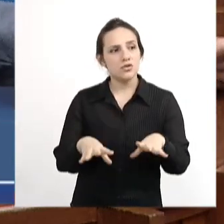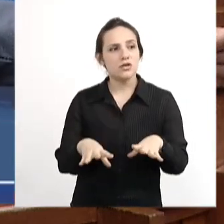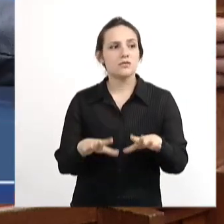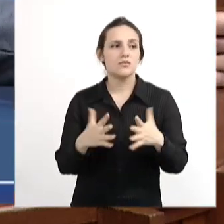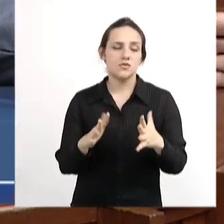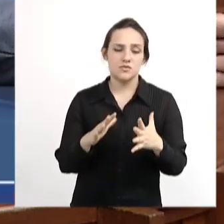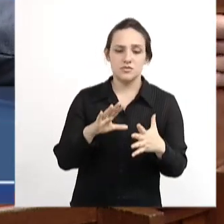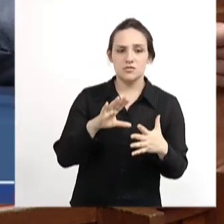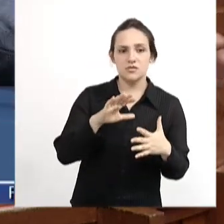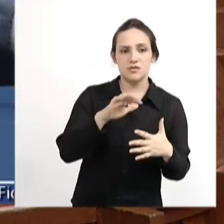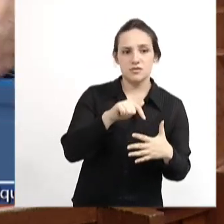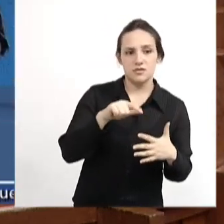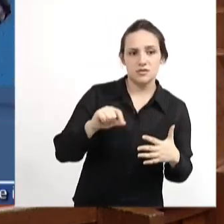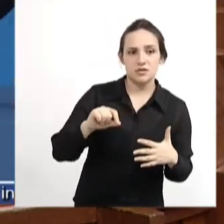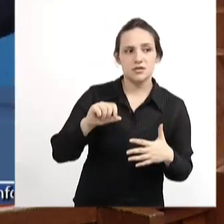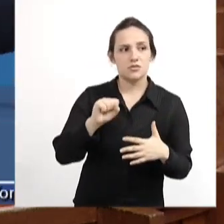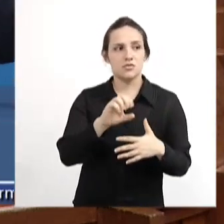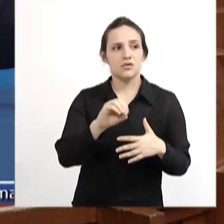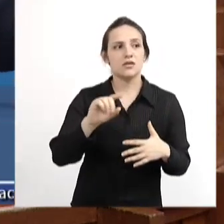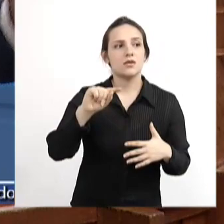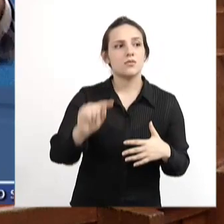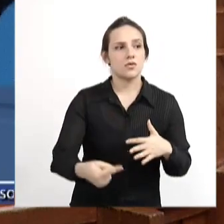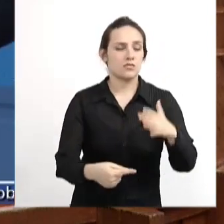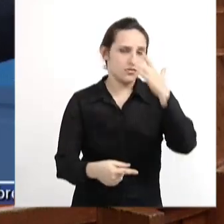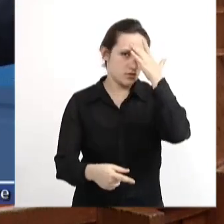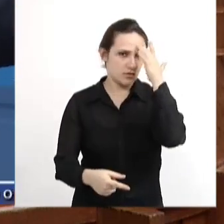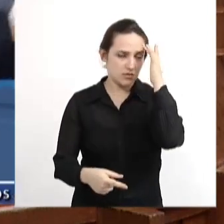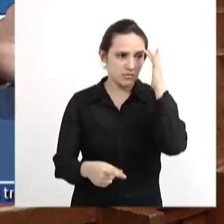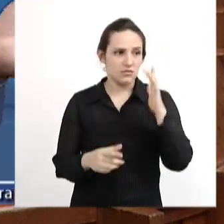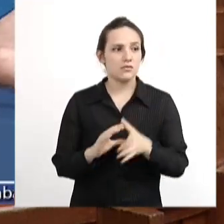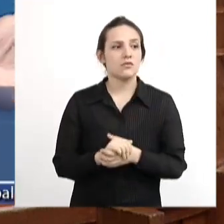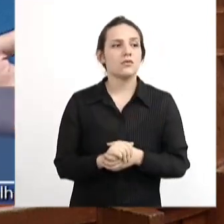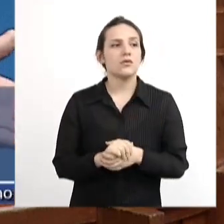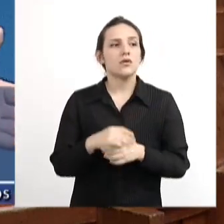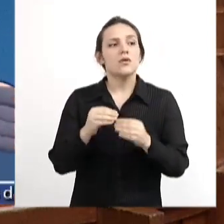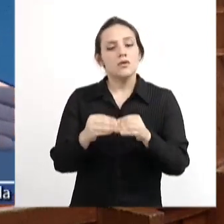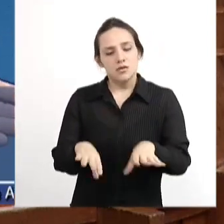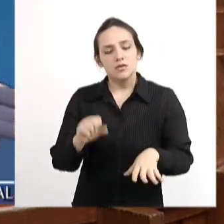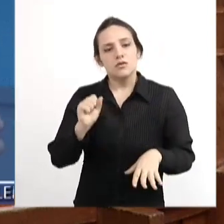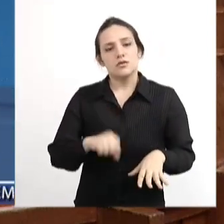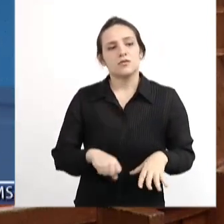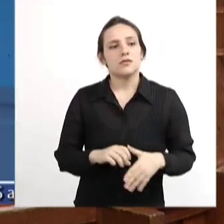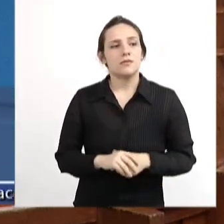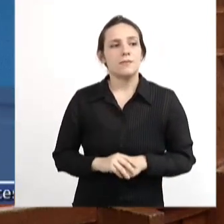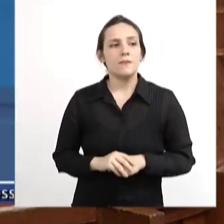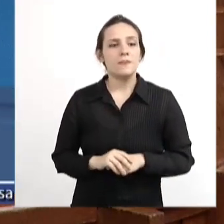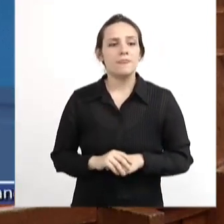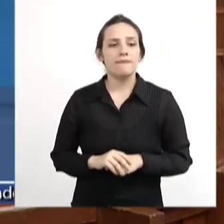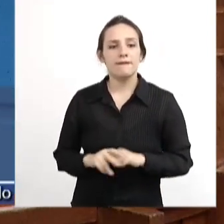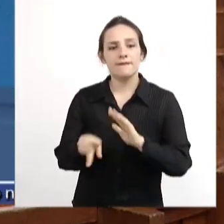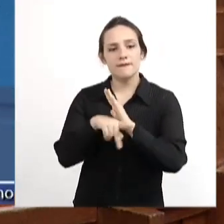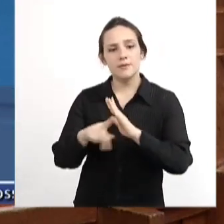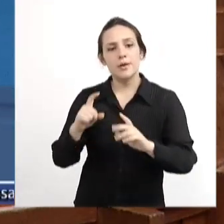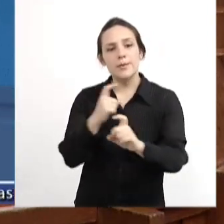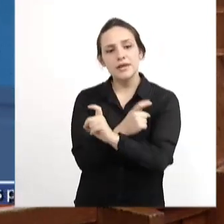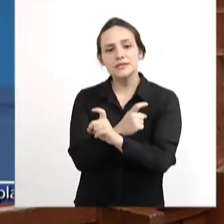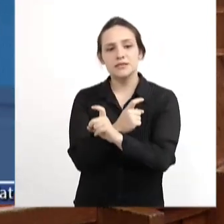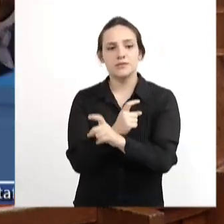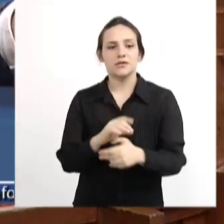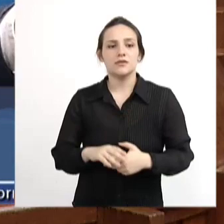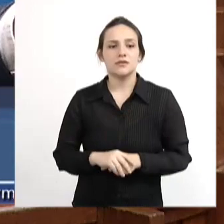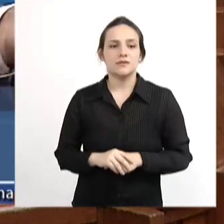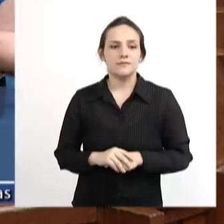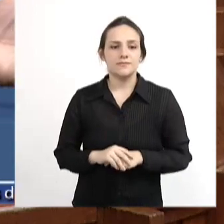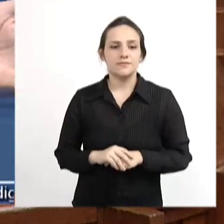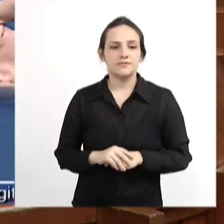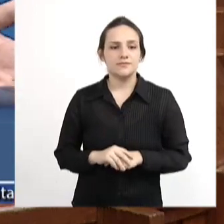mil pessoas, ou, se não me falei a memória, muito mais, que são produtores rurais de assentamento, e muitos adquiriram